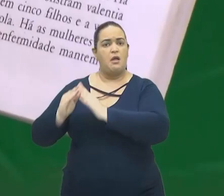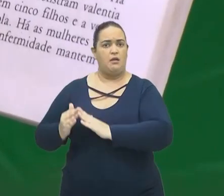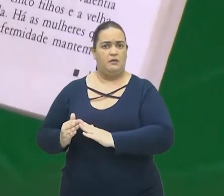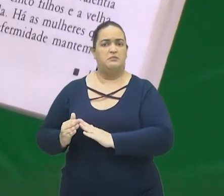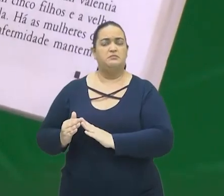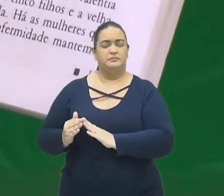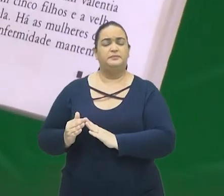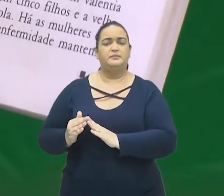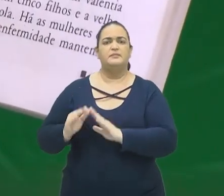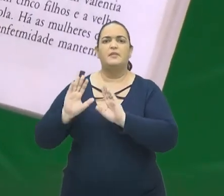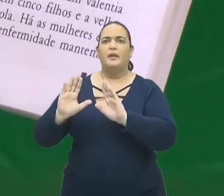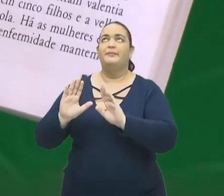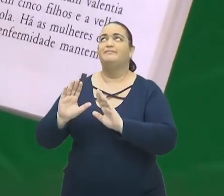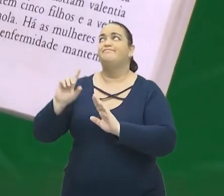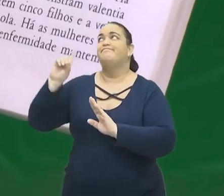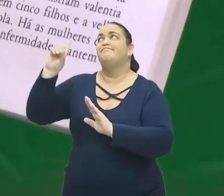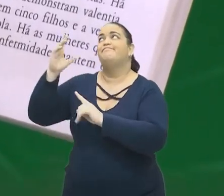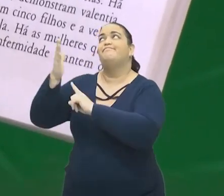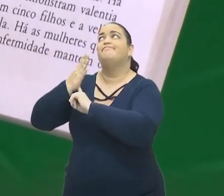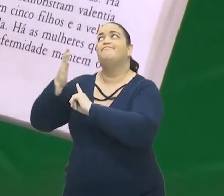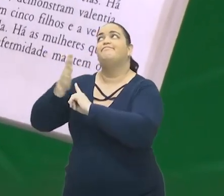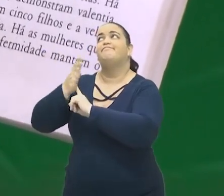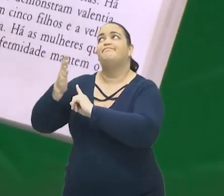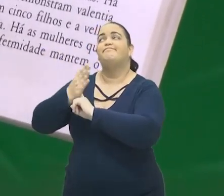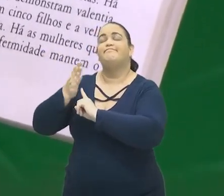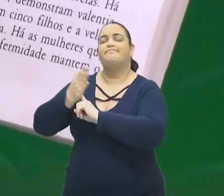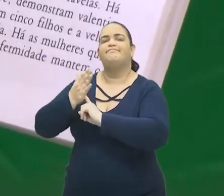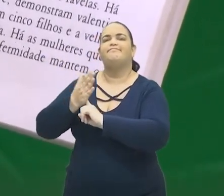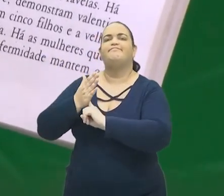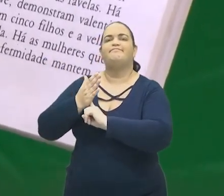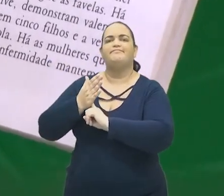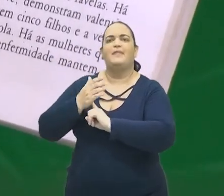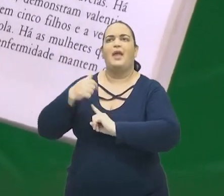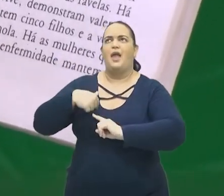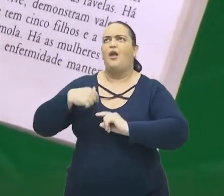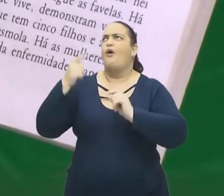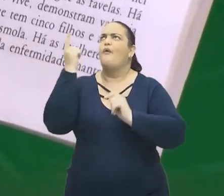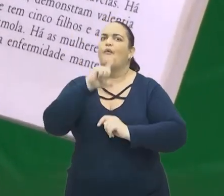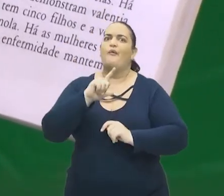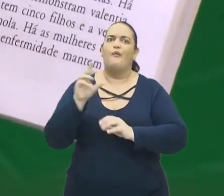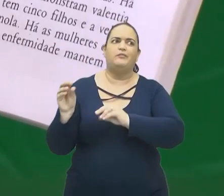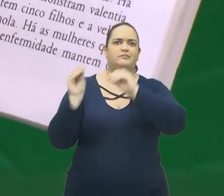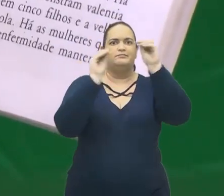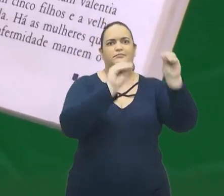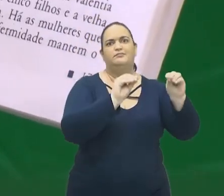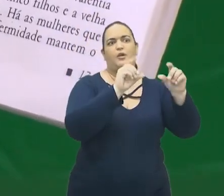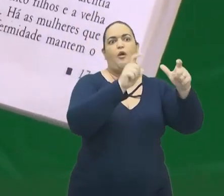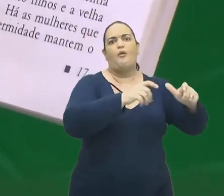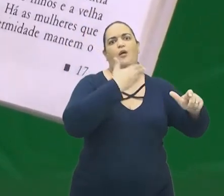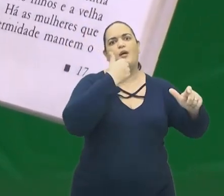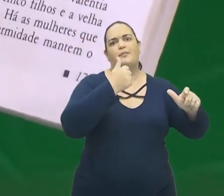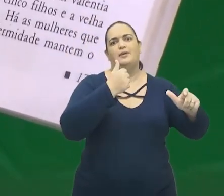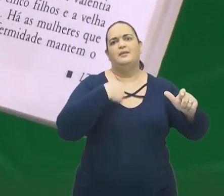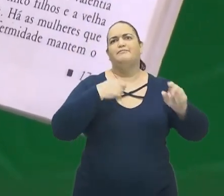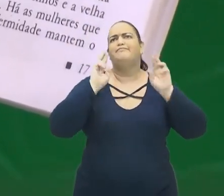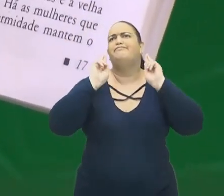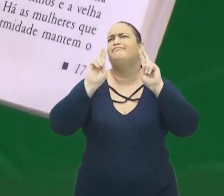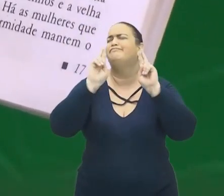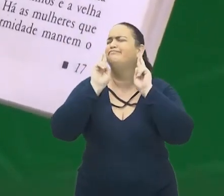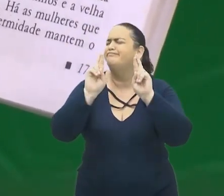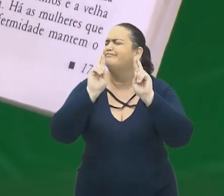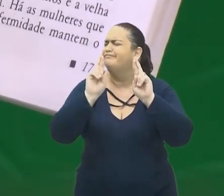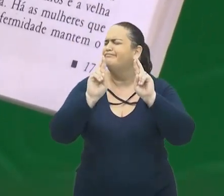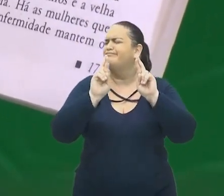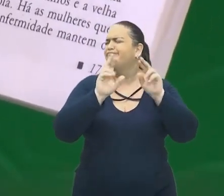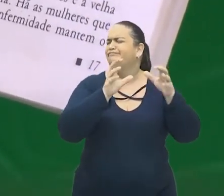residindo na favela, mas se Deus me ajudar, hei de mudar daqui. Espero